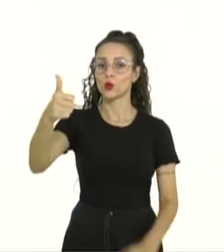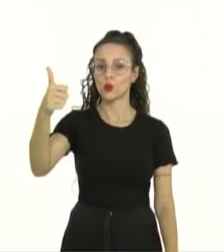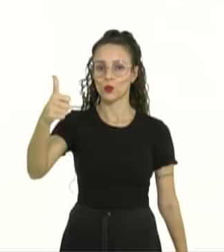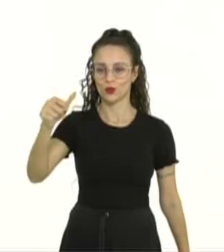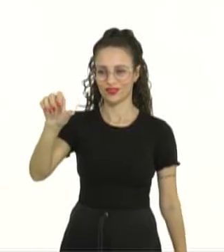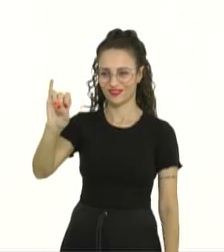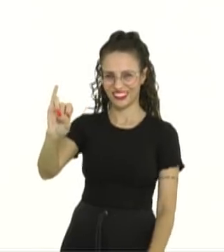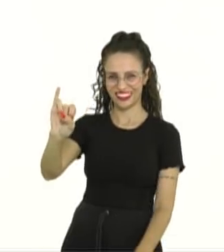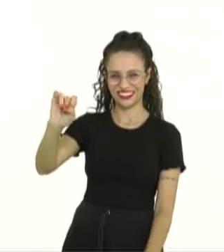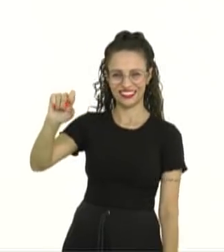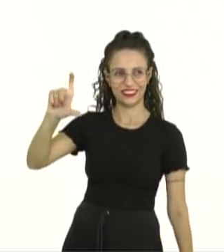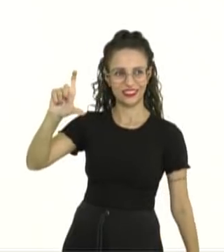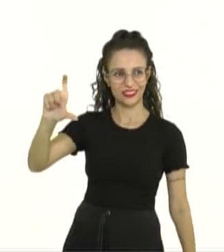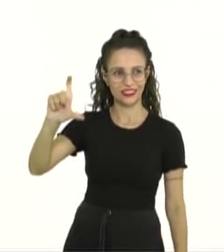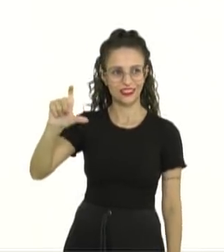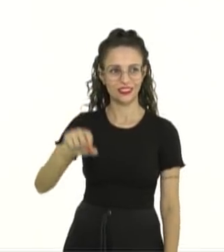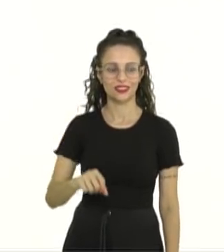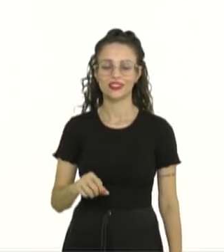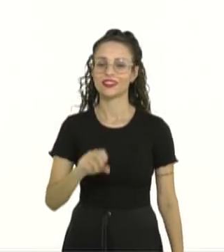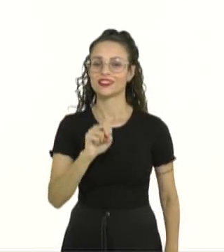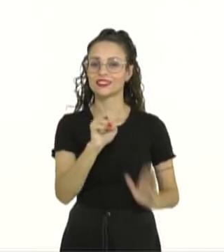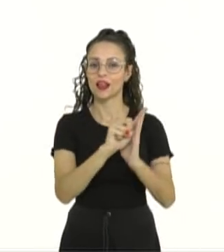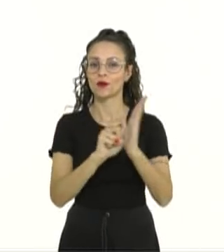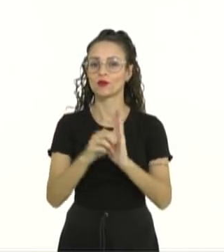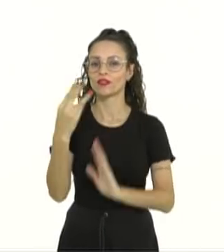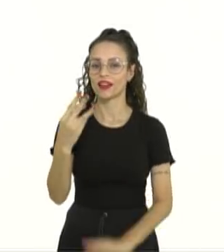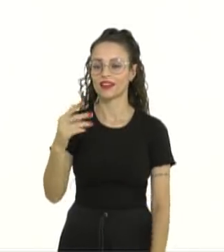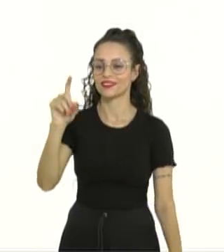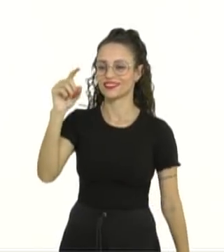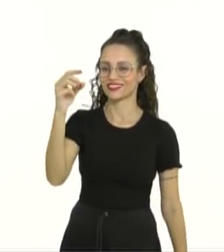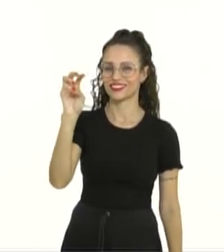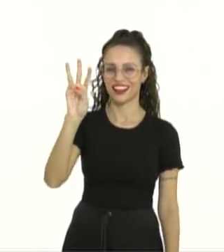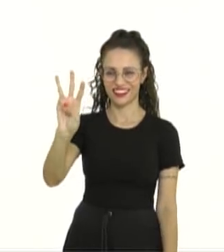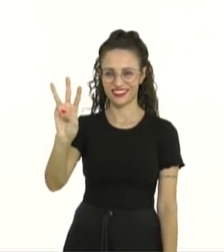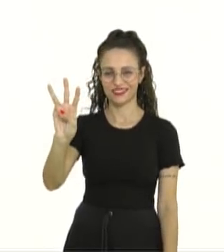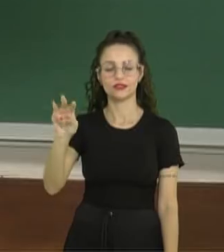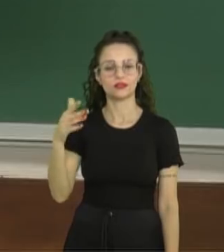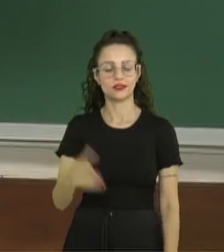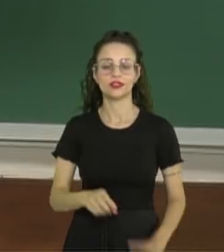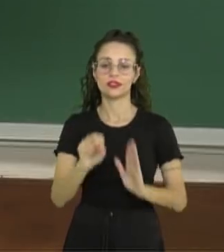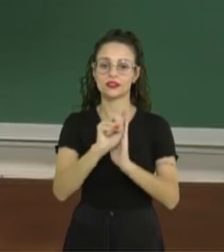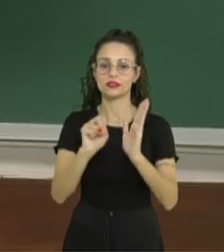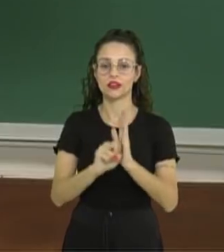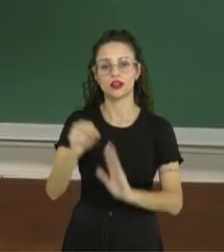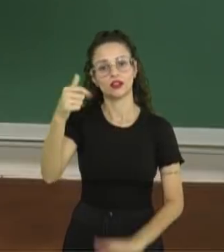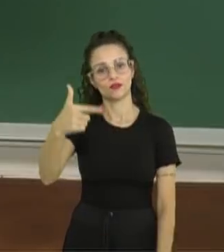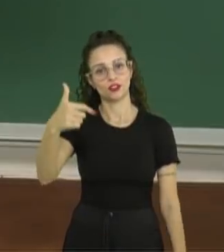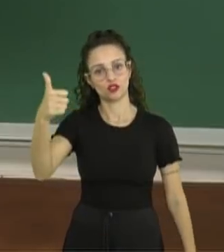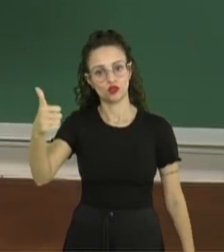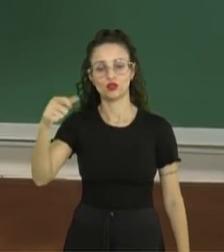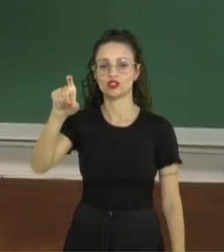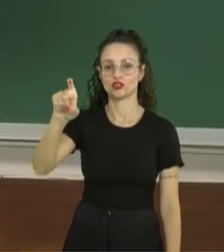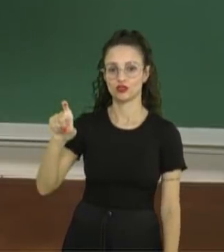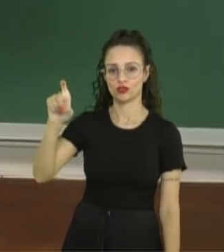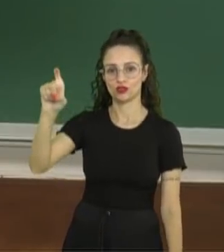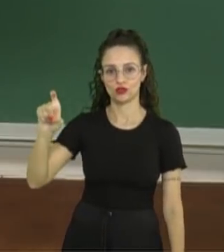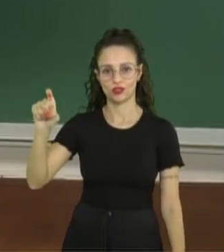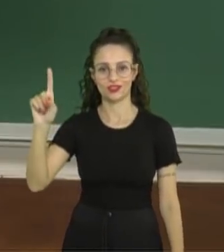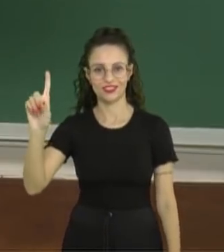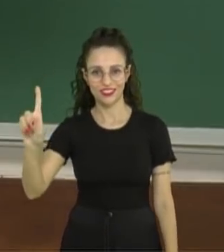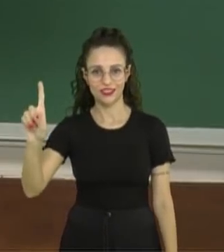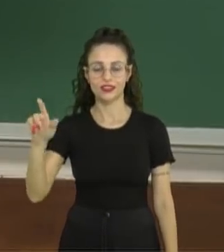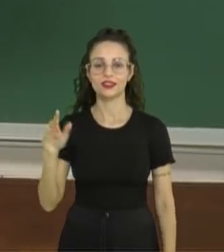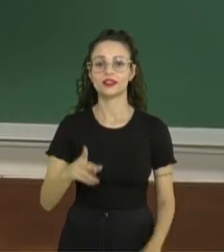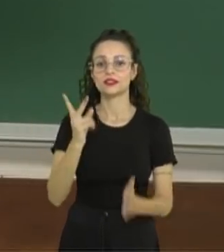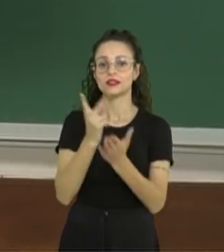3, 3is, não é 3 palito não, é 3is. Século 21, o século que nós estamos hoje, x, x, i,